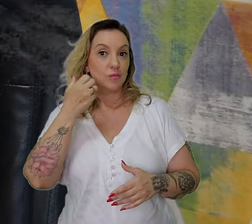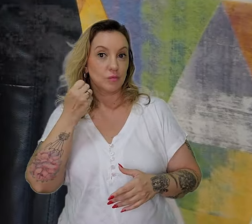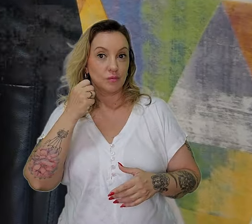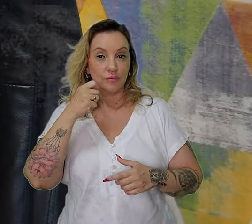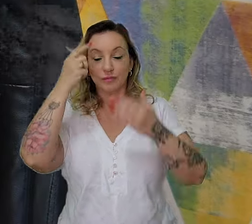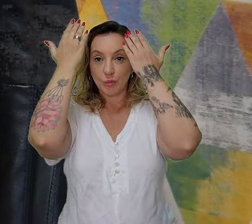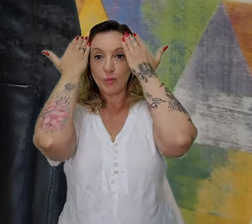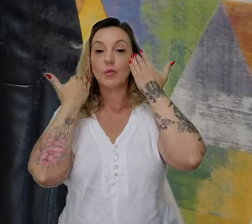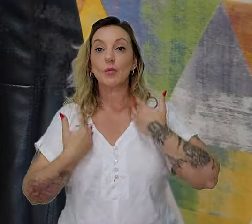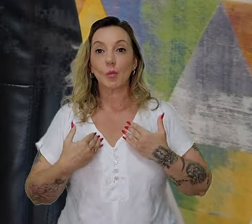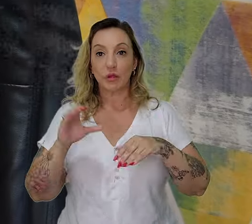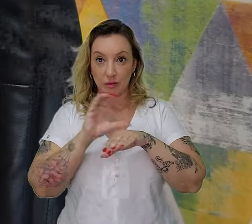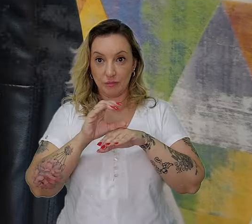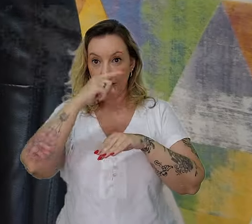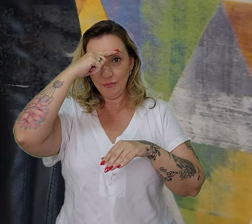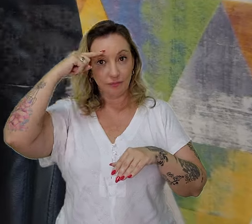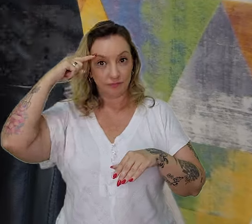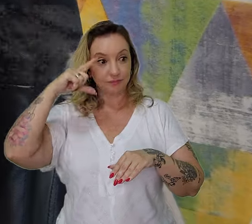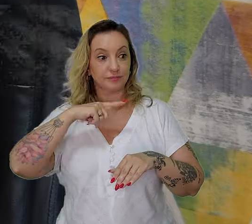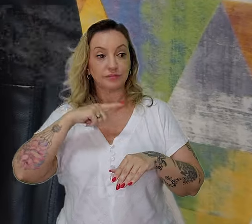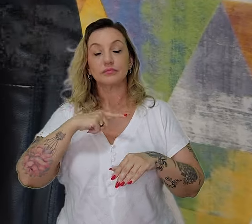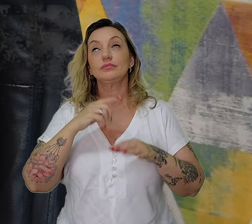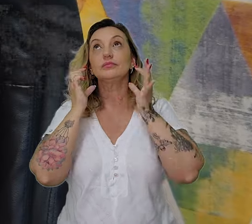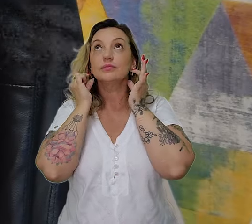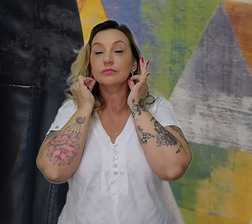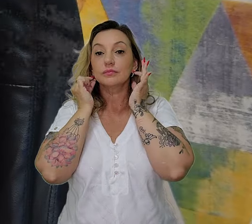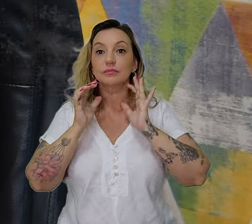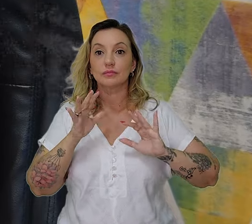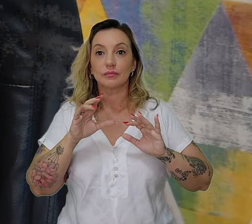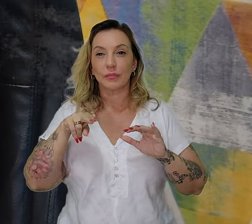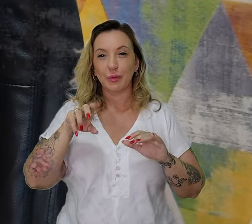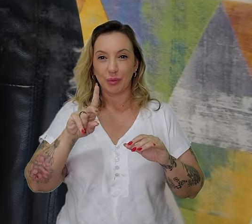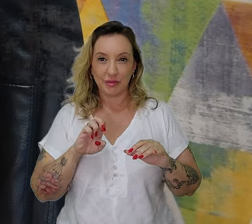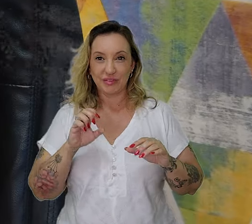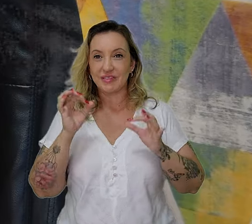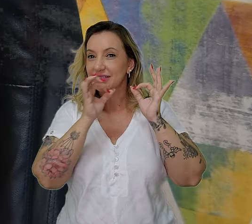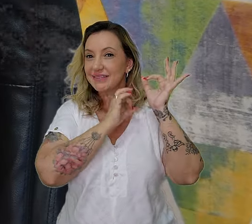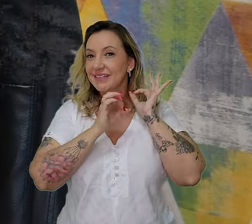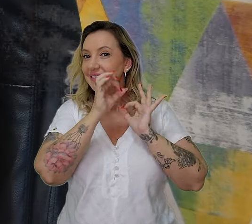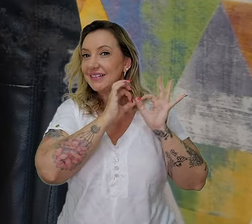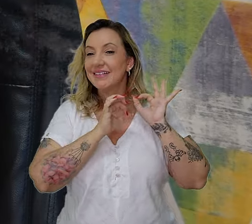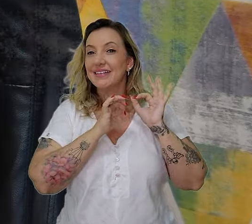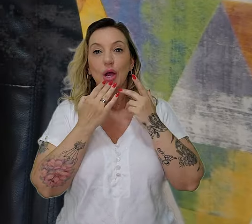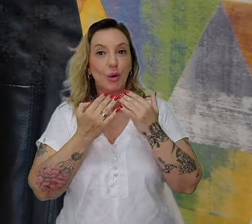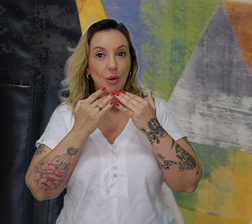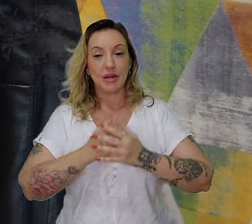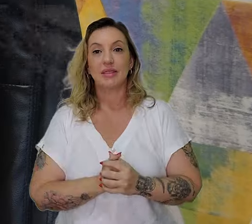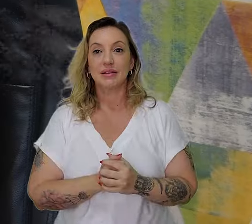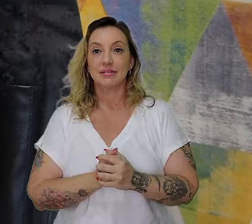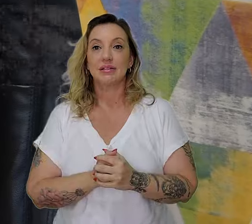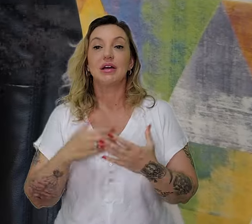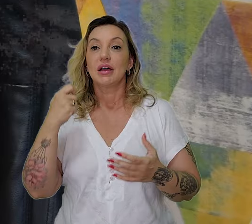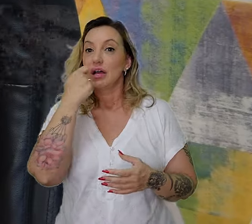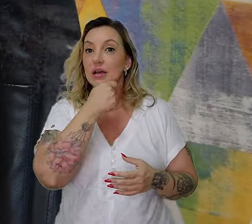tenho um cabelo liso Comprido castanho tenho franja tô com brinco meio nude assim com umas bolinhas coloridas